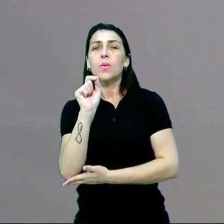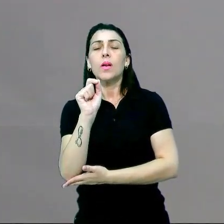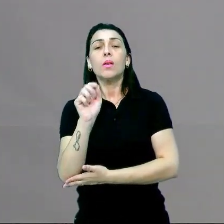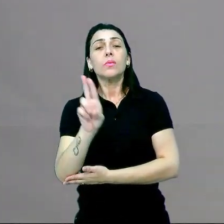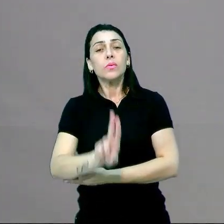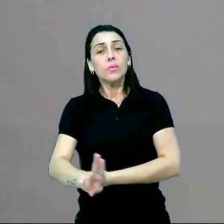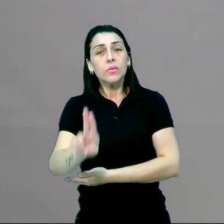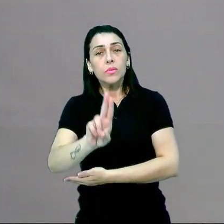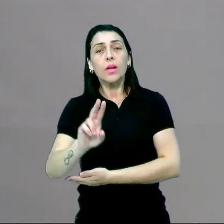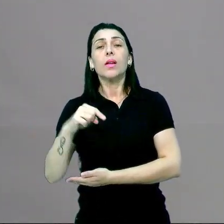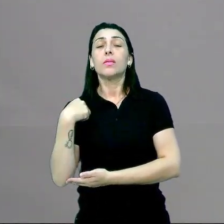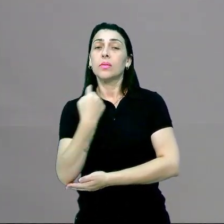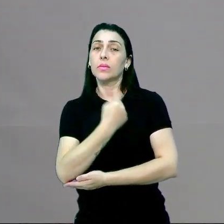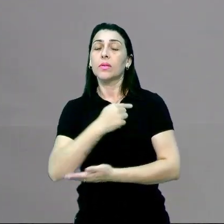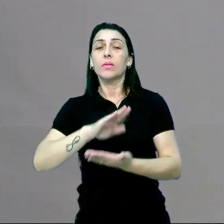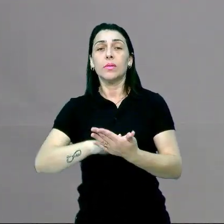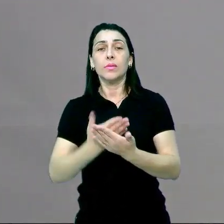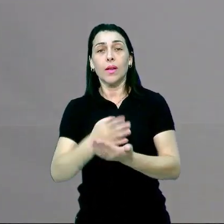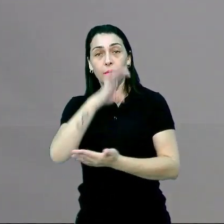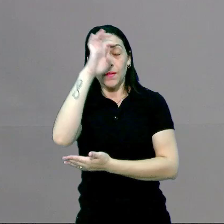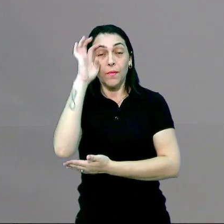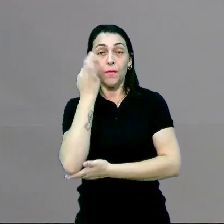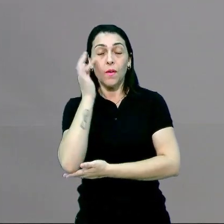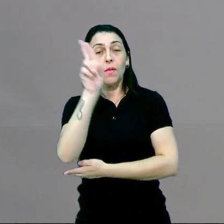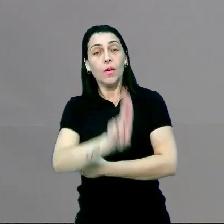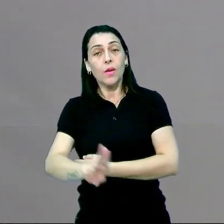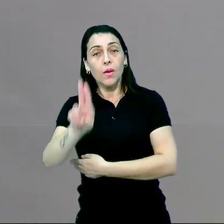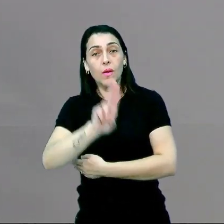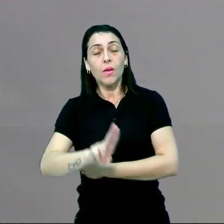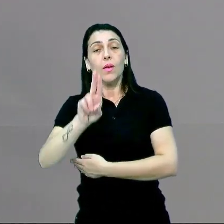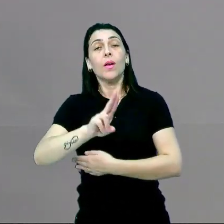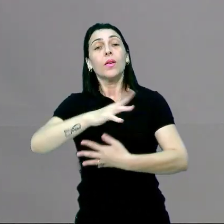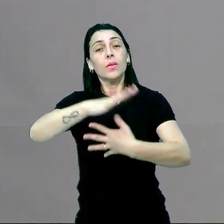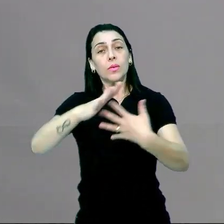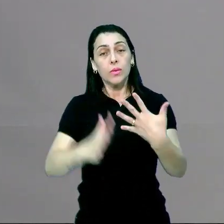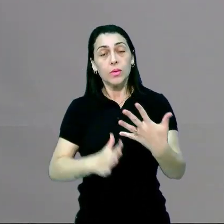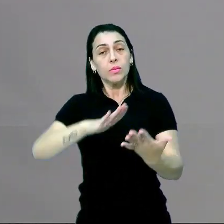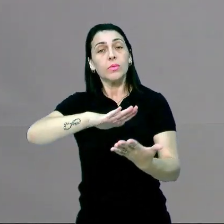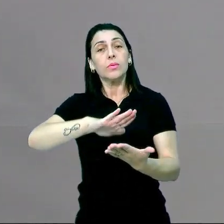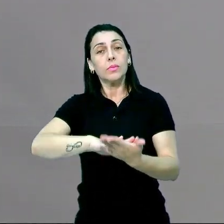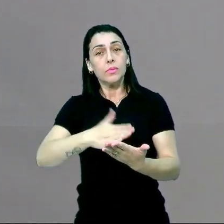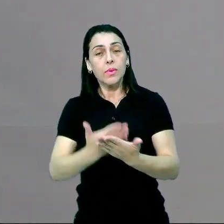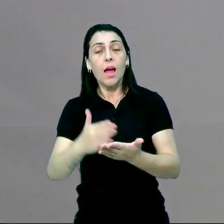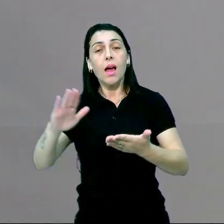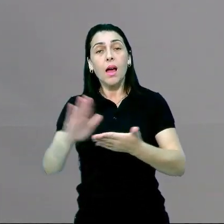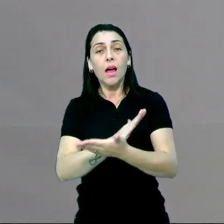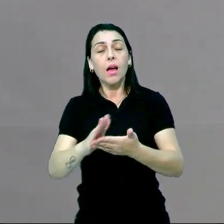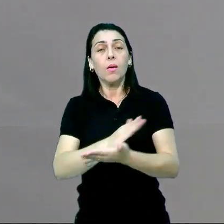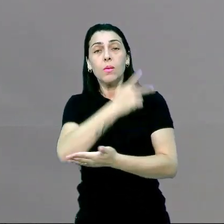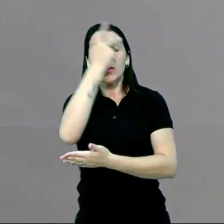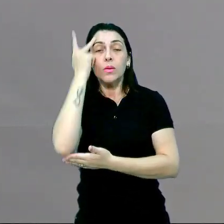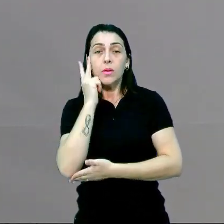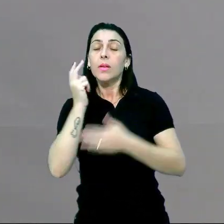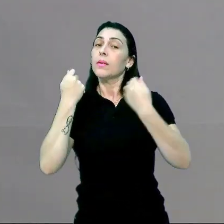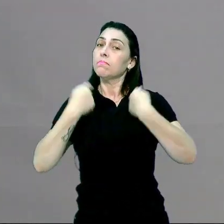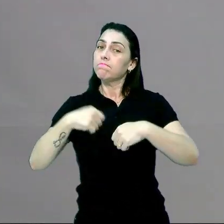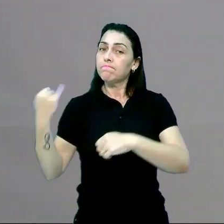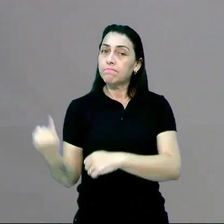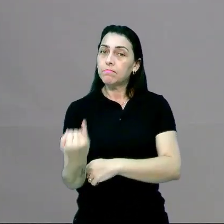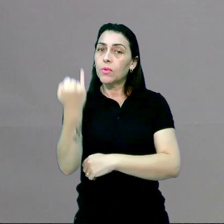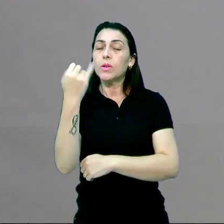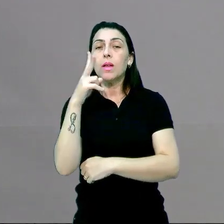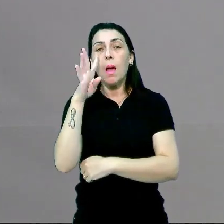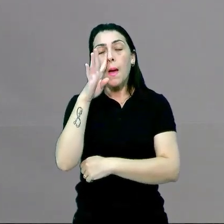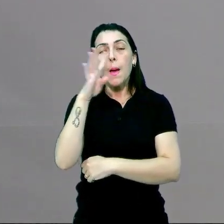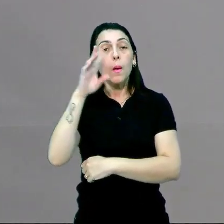está utilizando a nossa intérprete, a nossa fofa, ela utiliza a linguagem de sinais, que para algumas pessoas é muito necessária para acompanhar